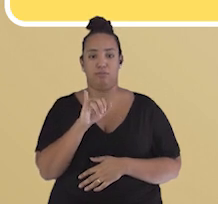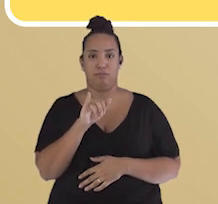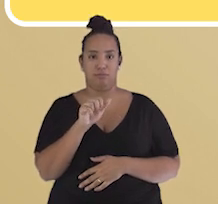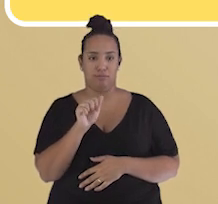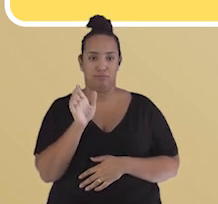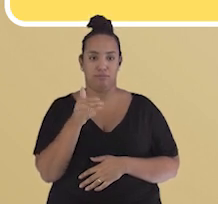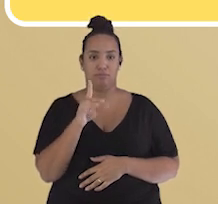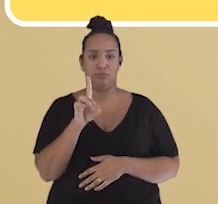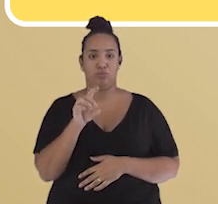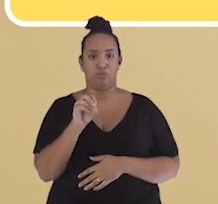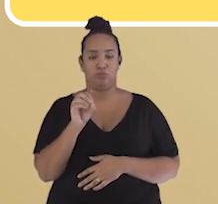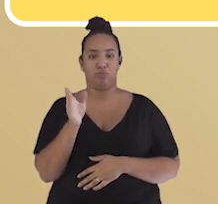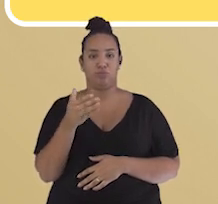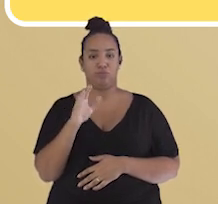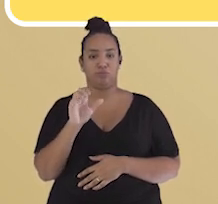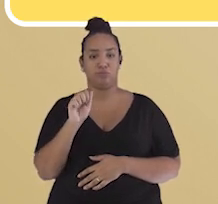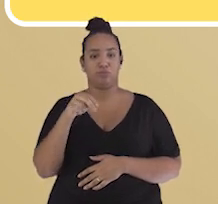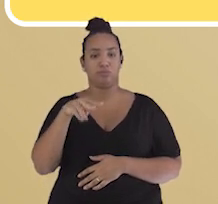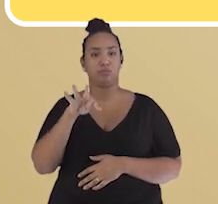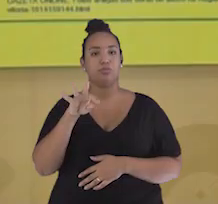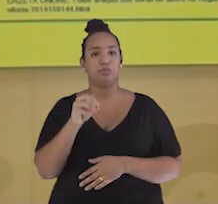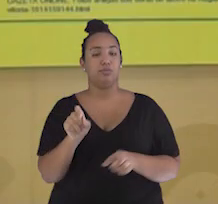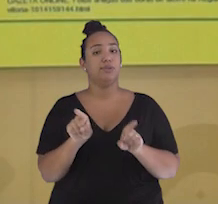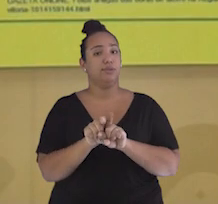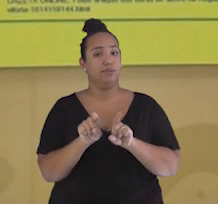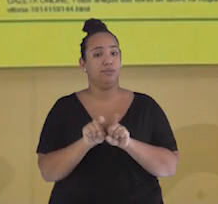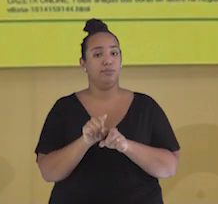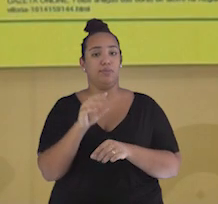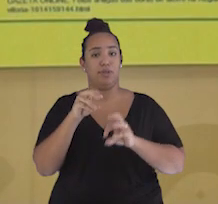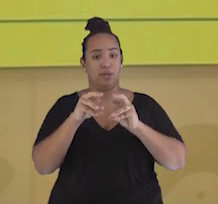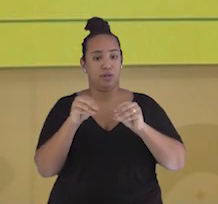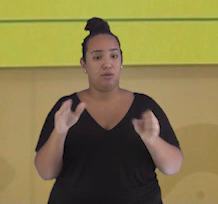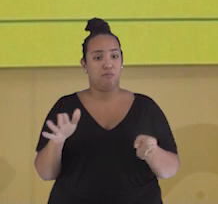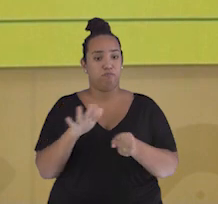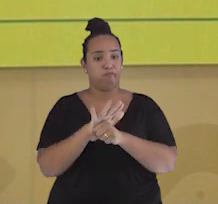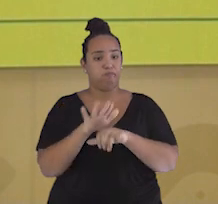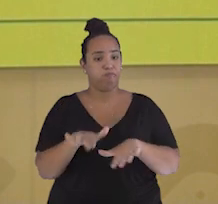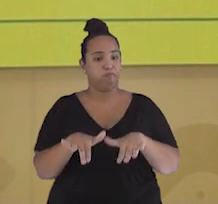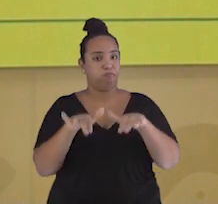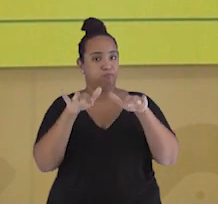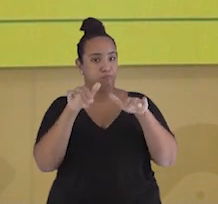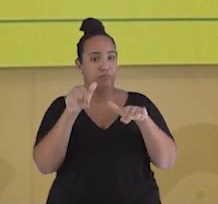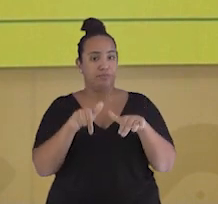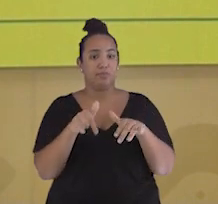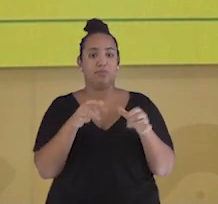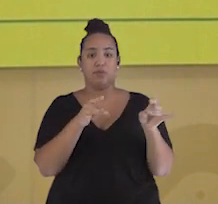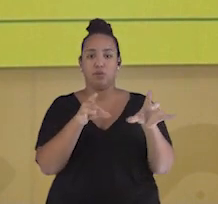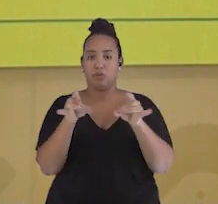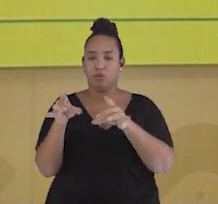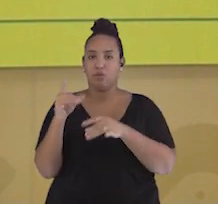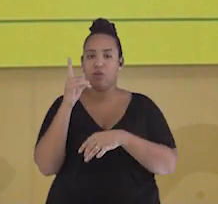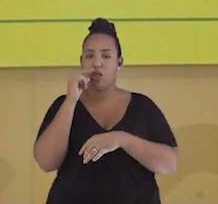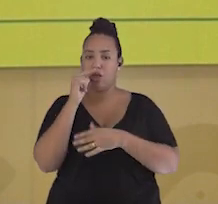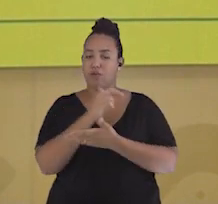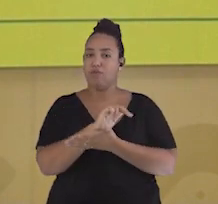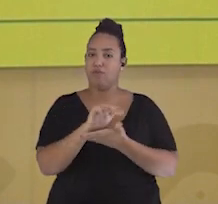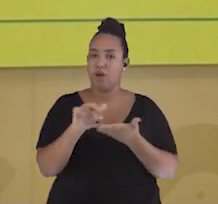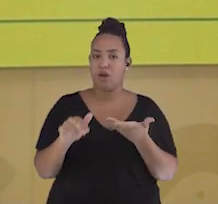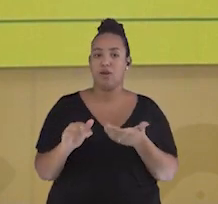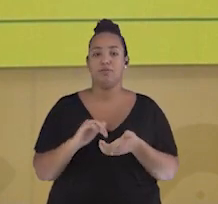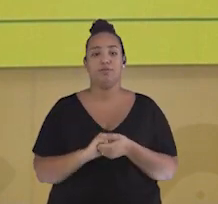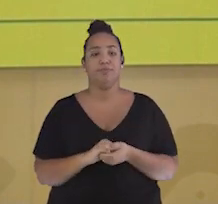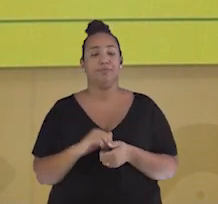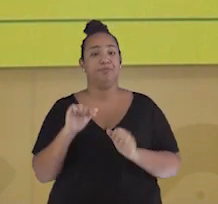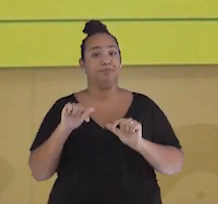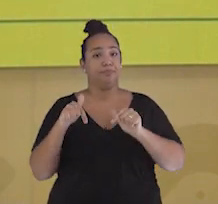1, São Pedro e Santo André. A Praia do Canto, um bairro na capital, também foi aterrada para dar